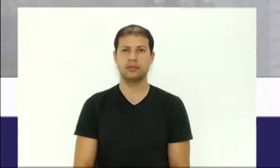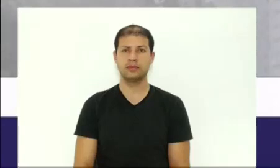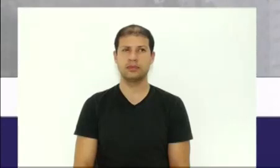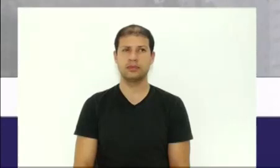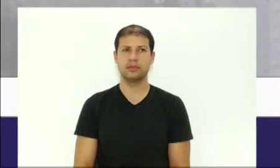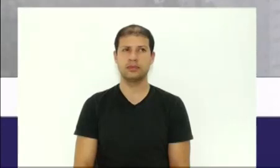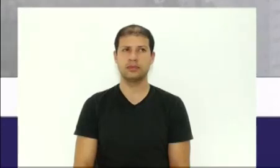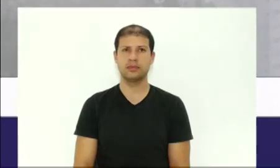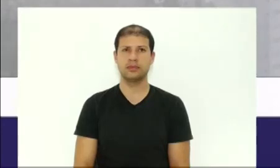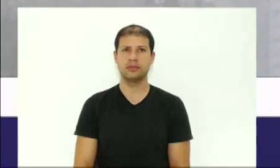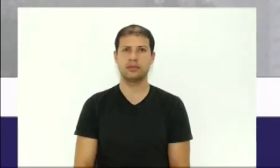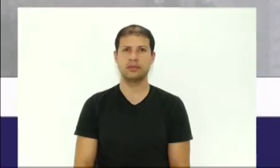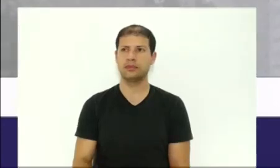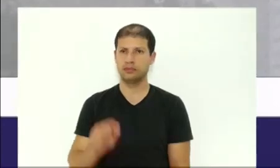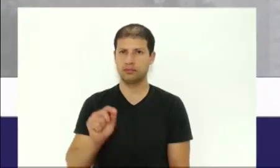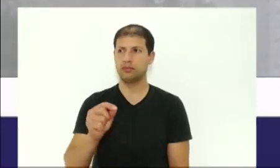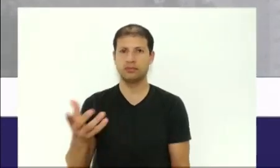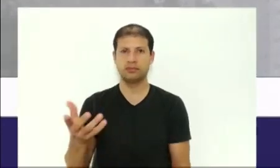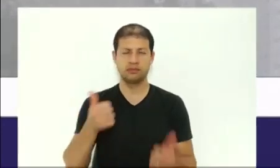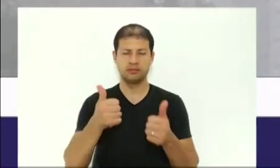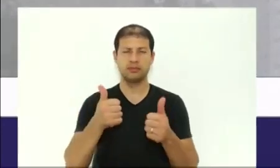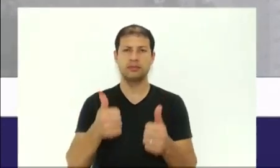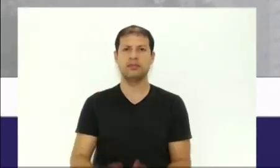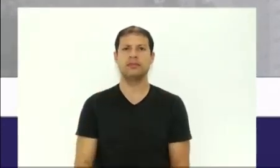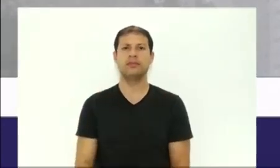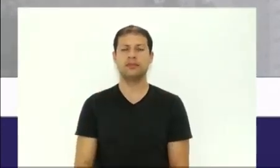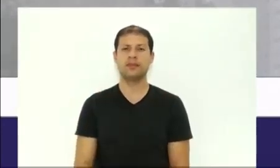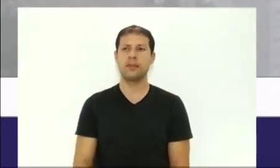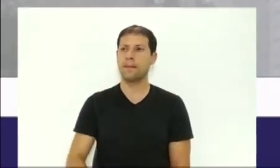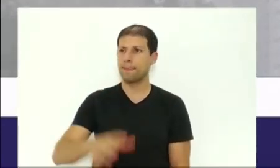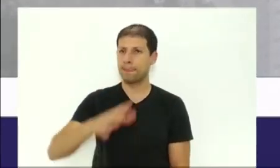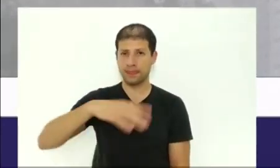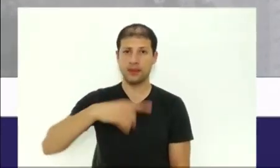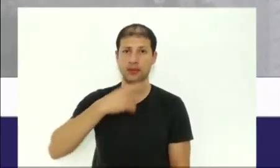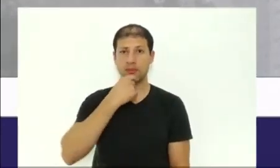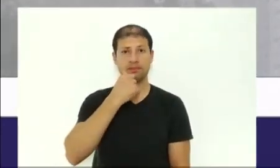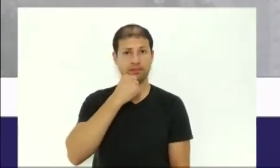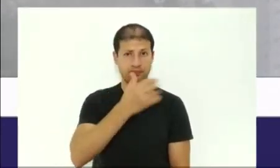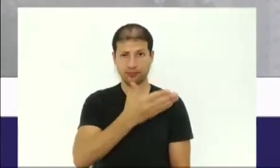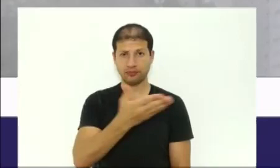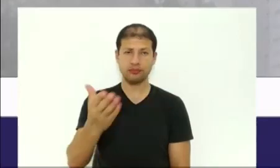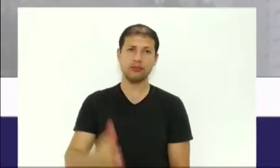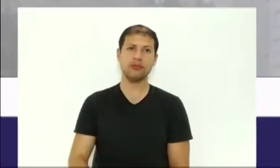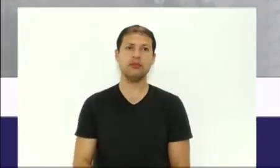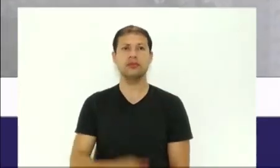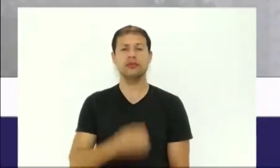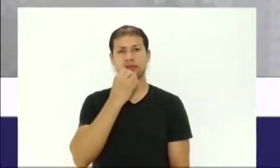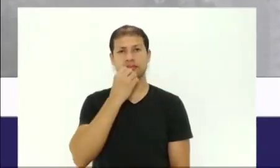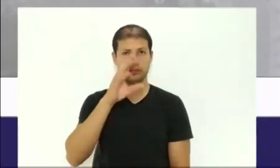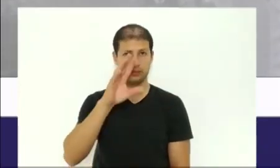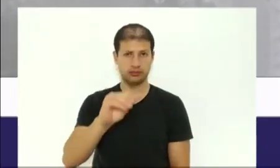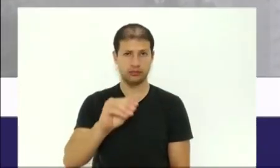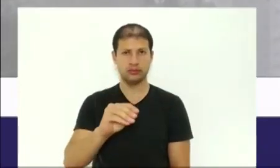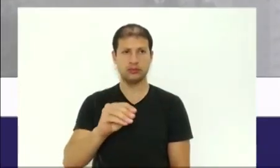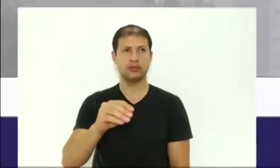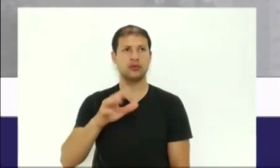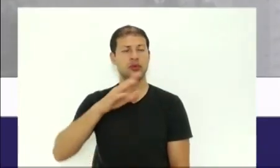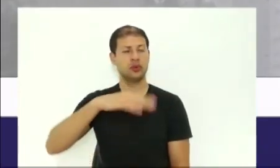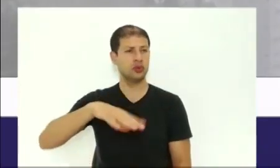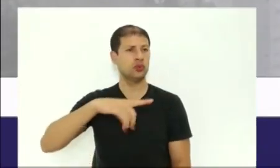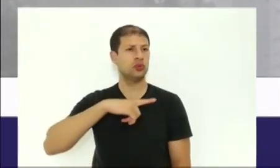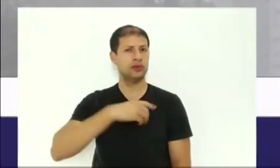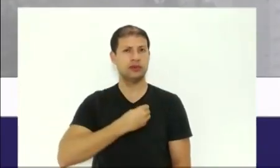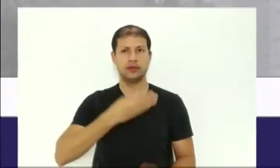Alô? Agora sim. Então, senhoras e senhores, boa noite ao público presente, sejam todos